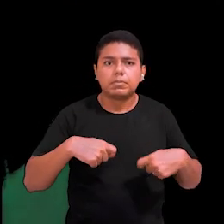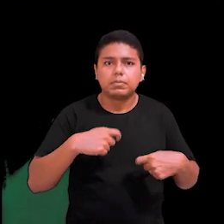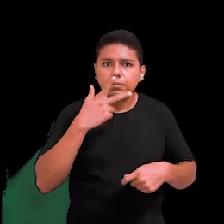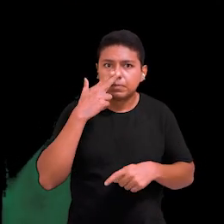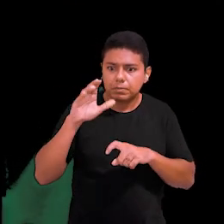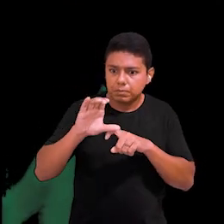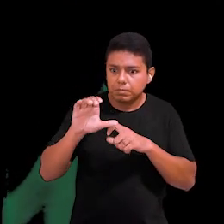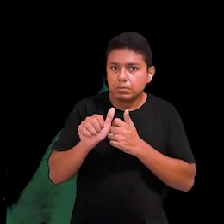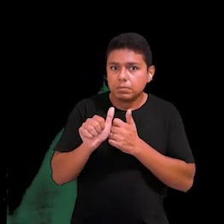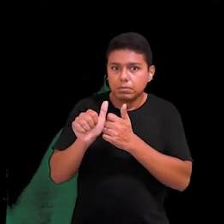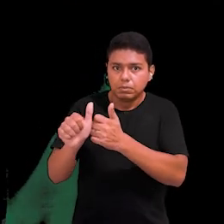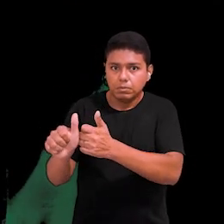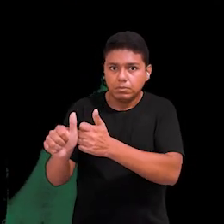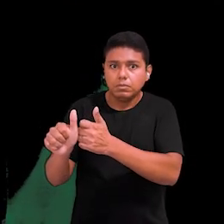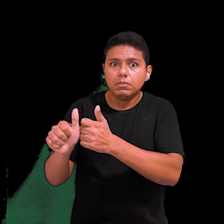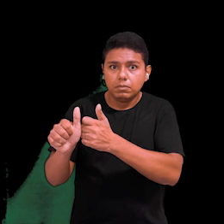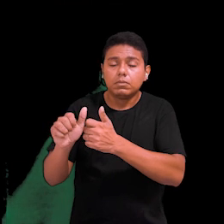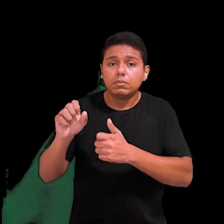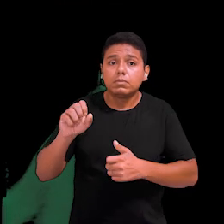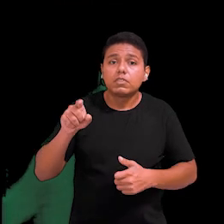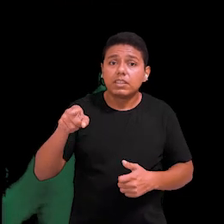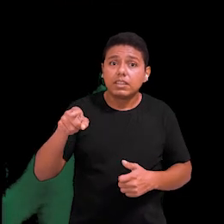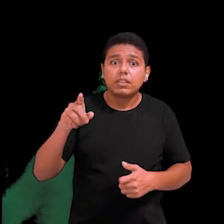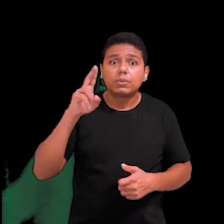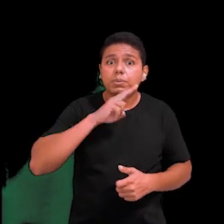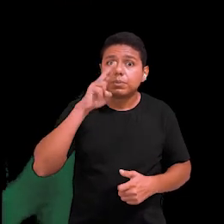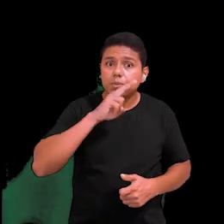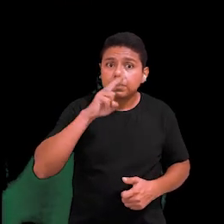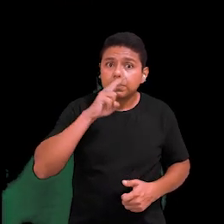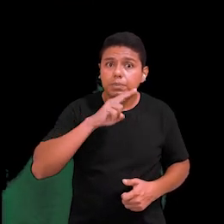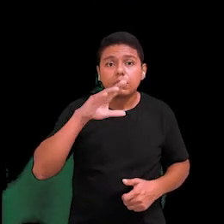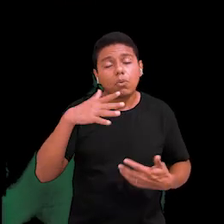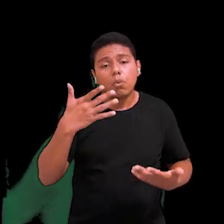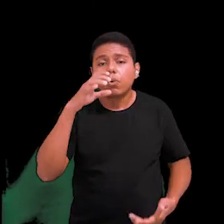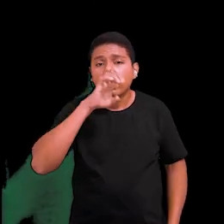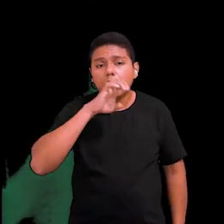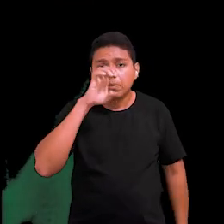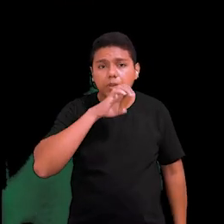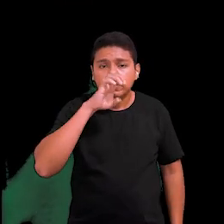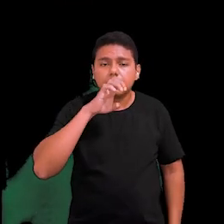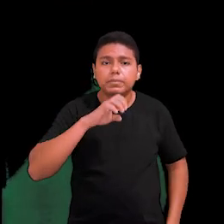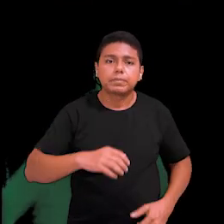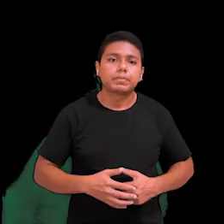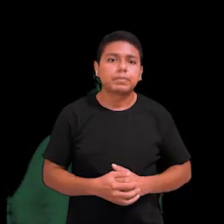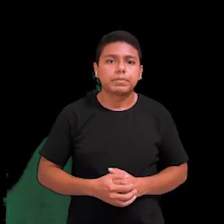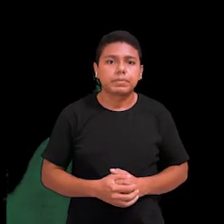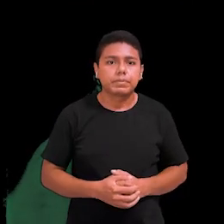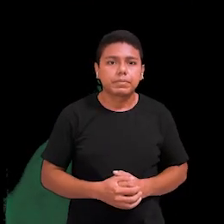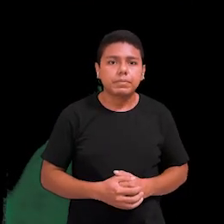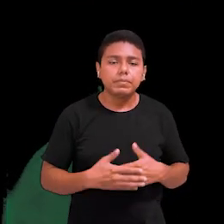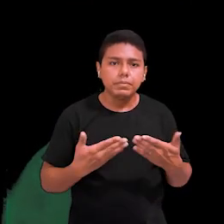verdade, a gente deve se basear pela clínica, inclusive por ser uma situação de urgência ou